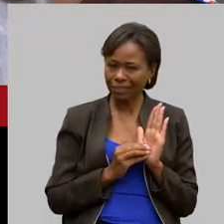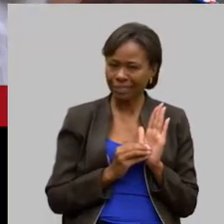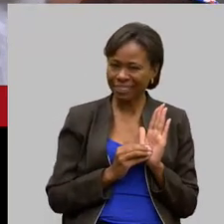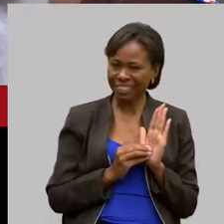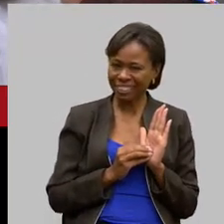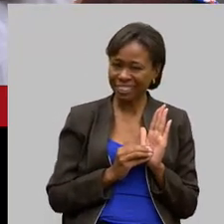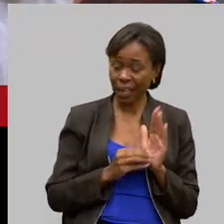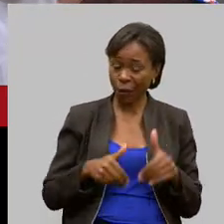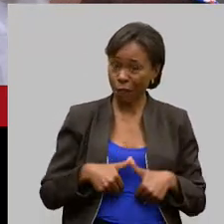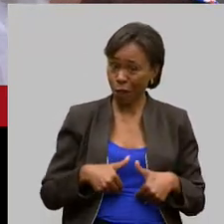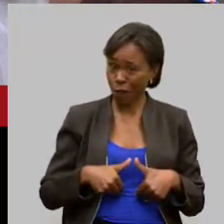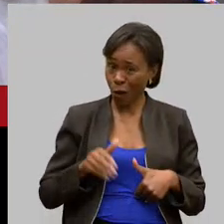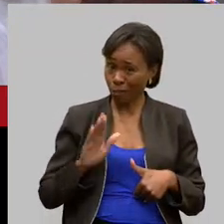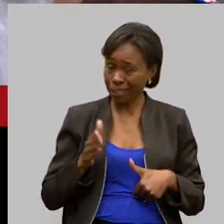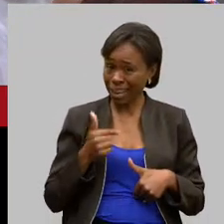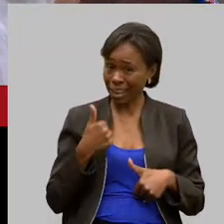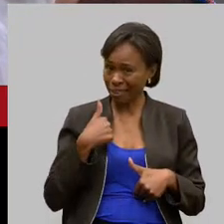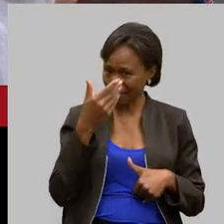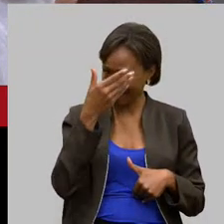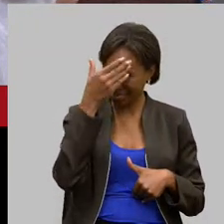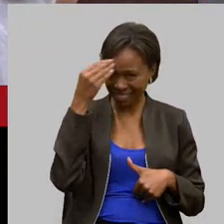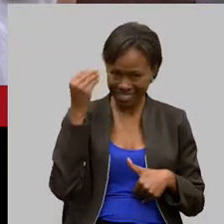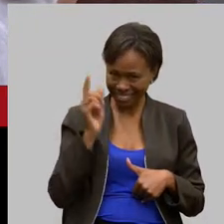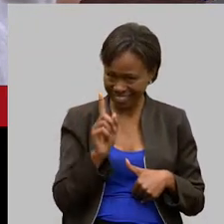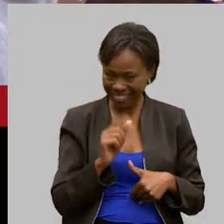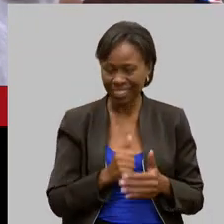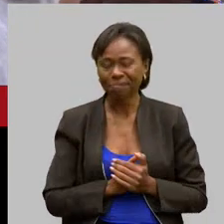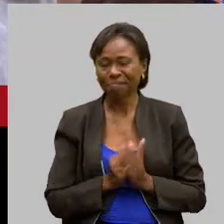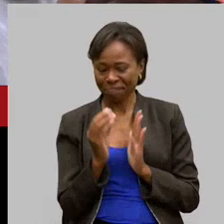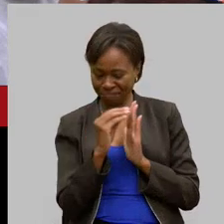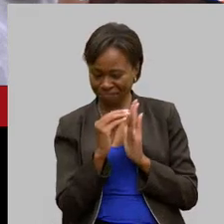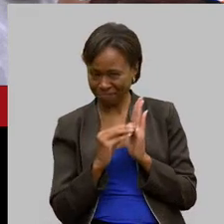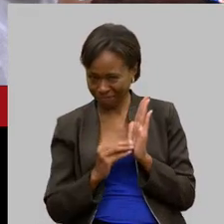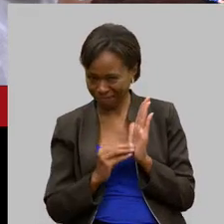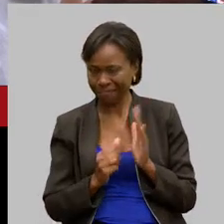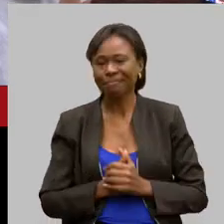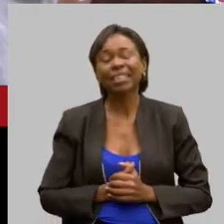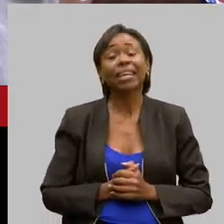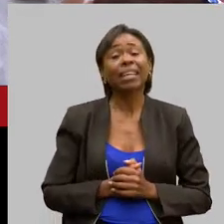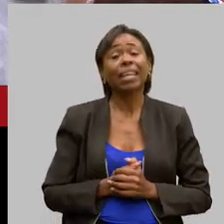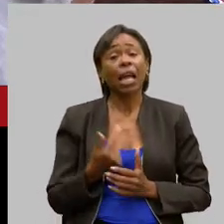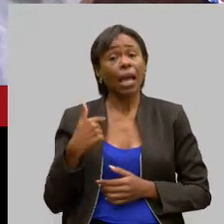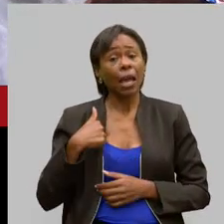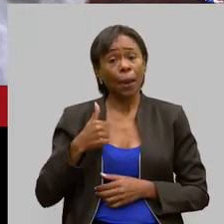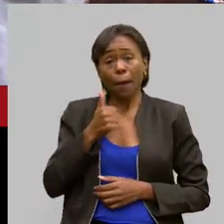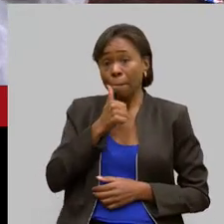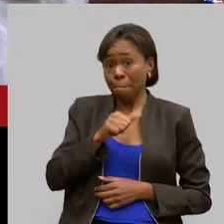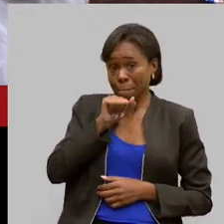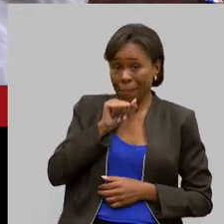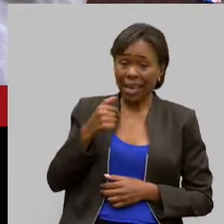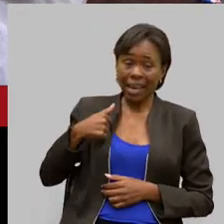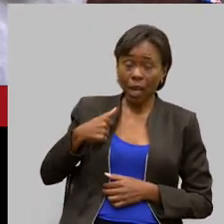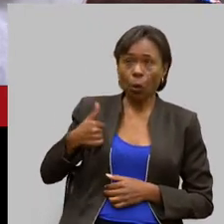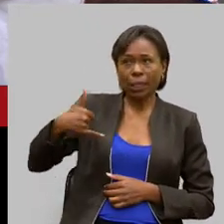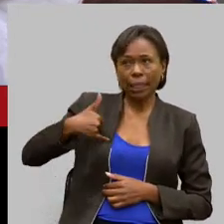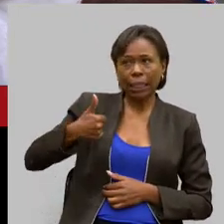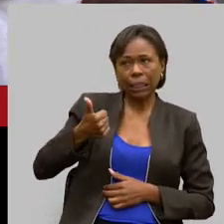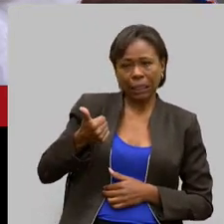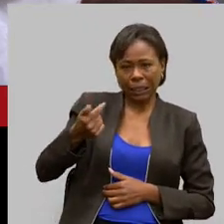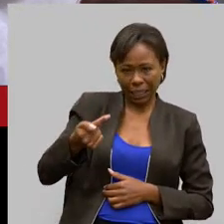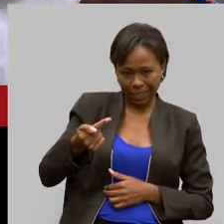para não correr o risco de esquecer algumas coisas bom eu fui mãe adolescente com 7